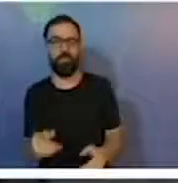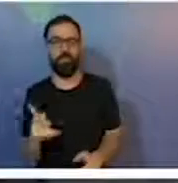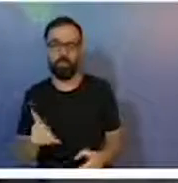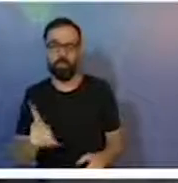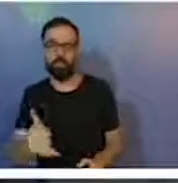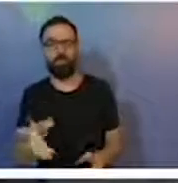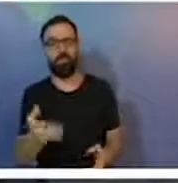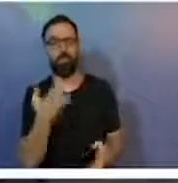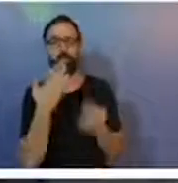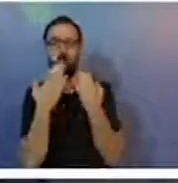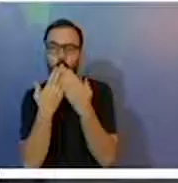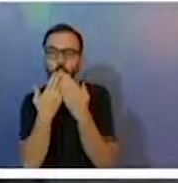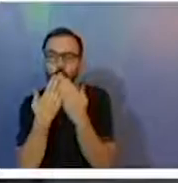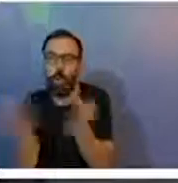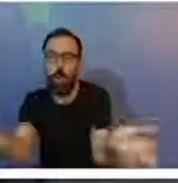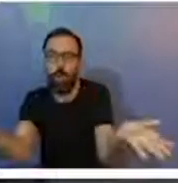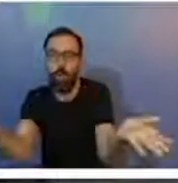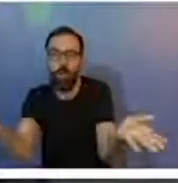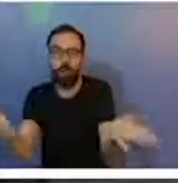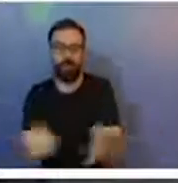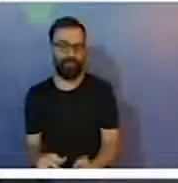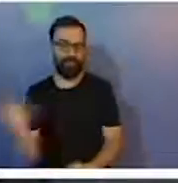um grande beijo a vocês e até breve